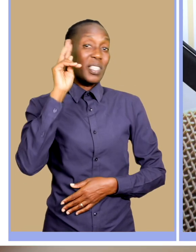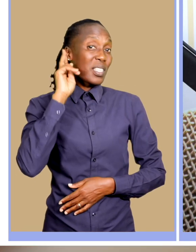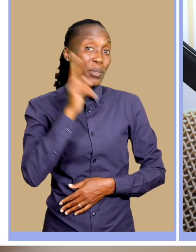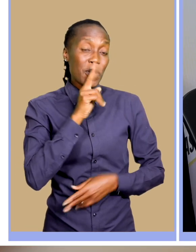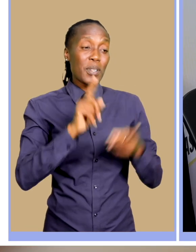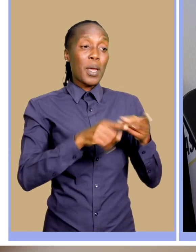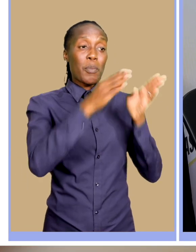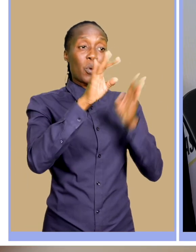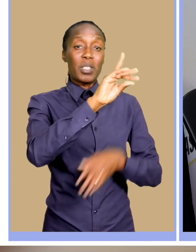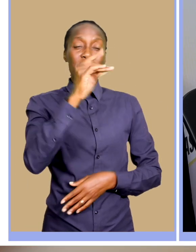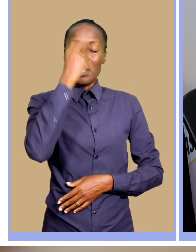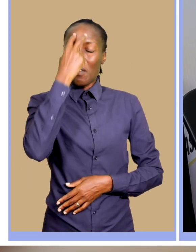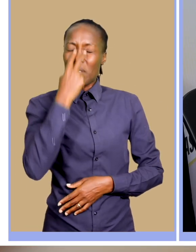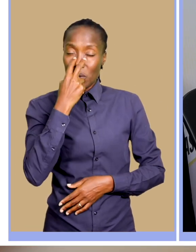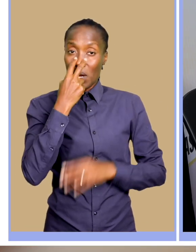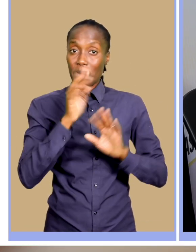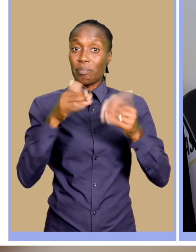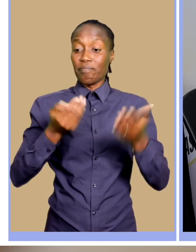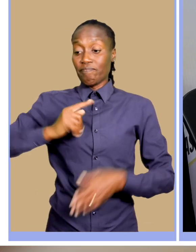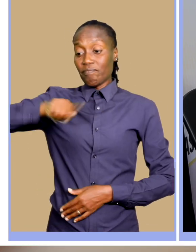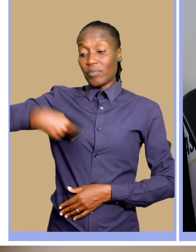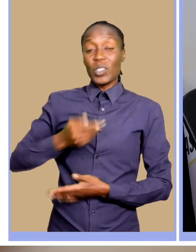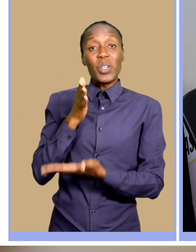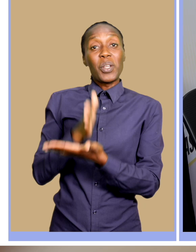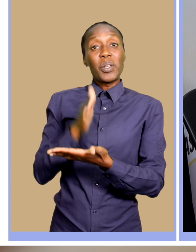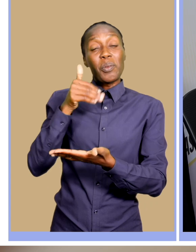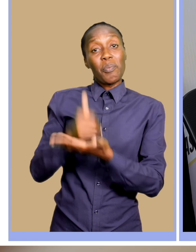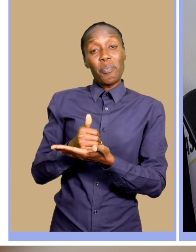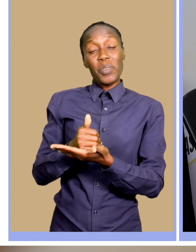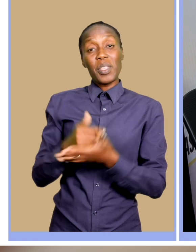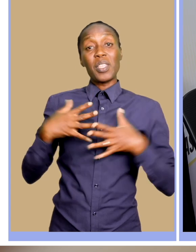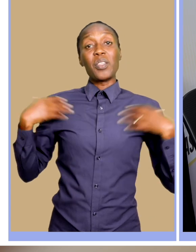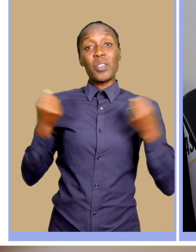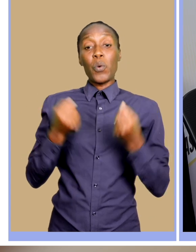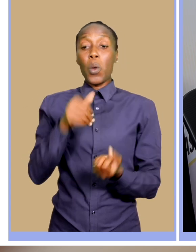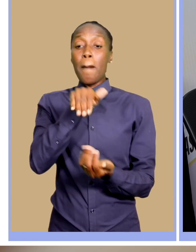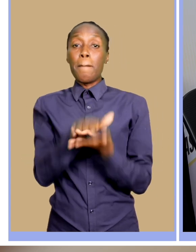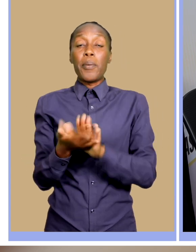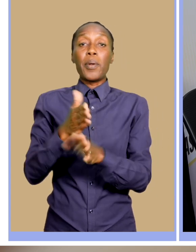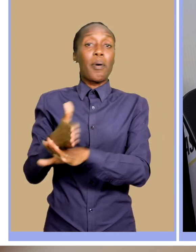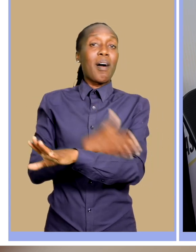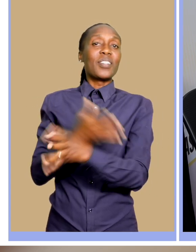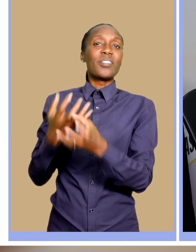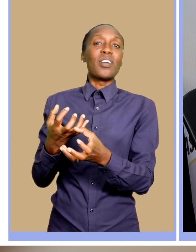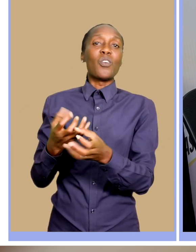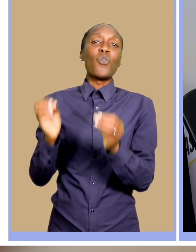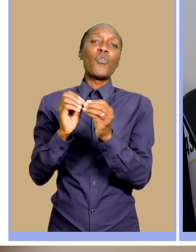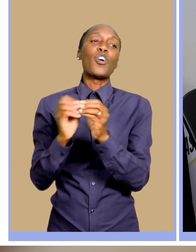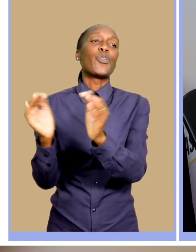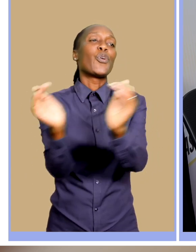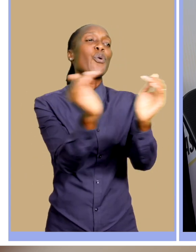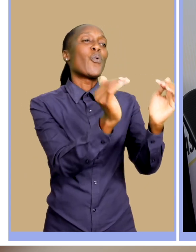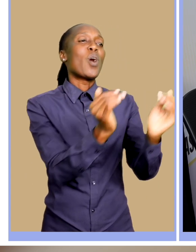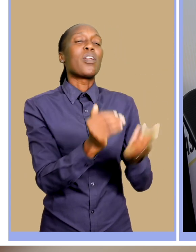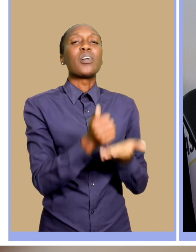nós, como setor de saúde, não estivermos preparados, vamos dar o mesmo tipo de tratamento a todos. E